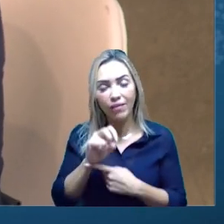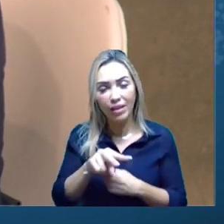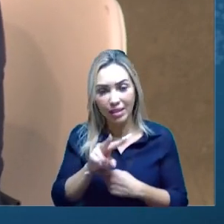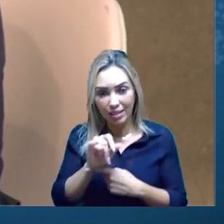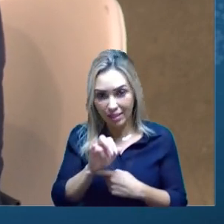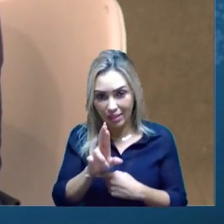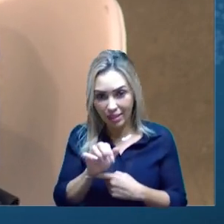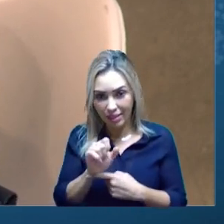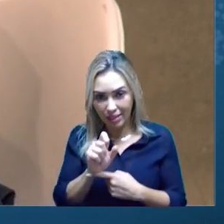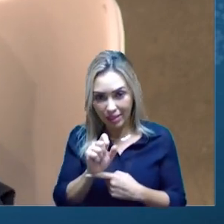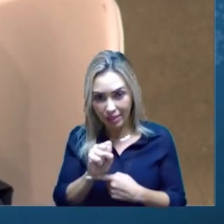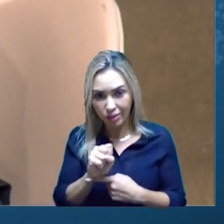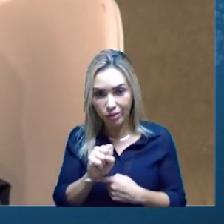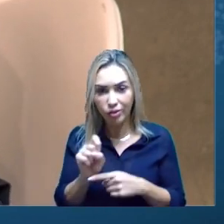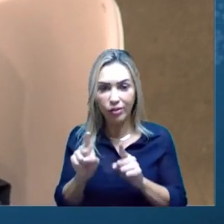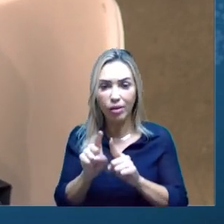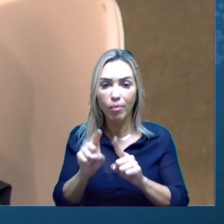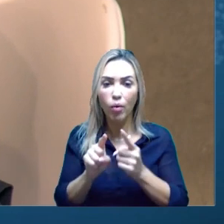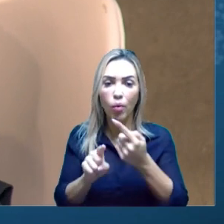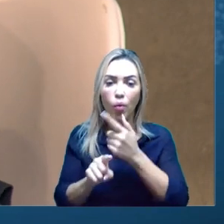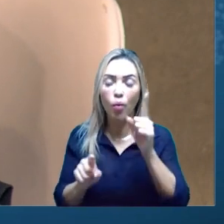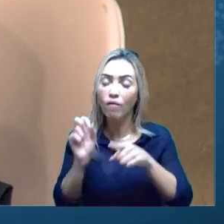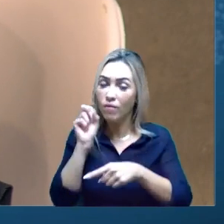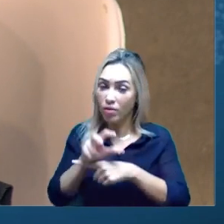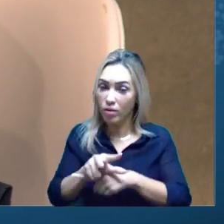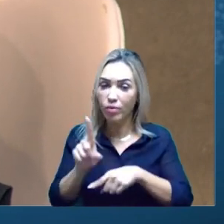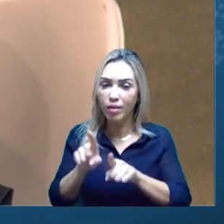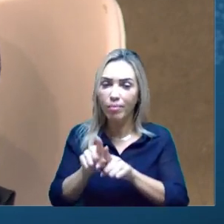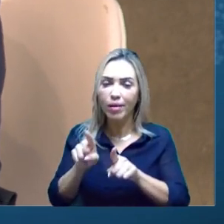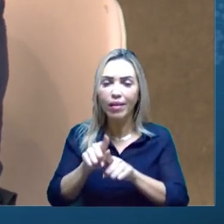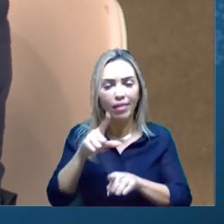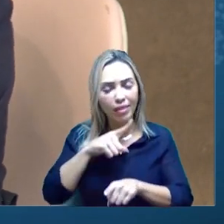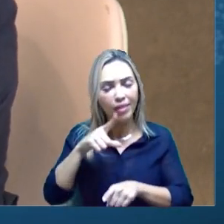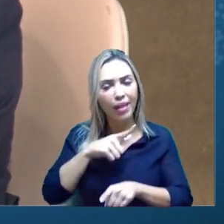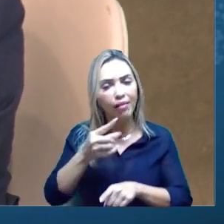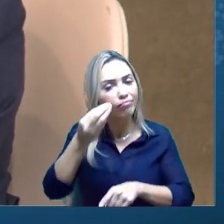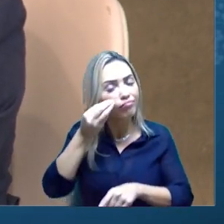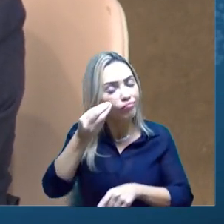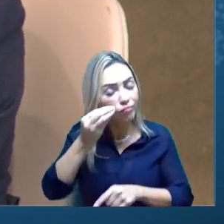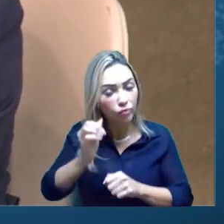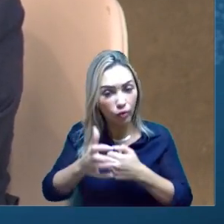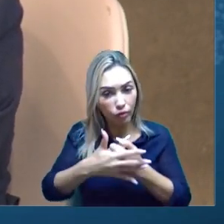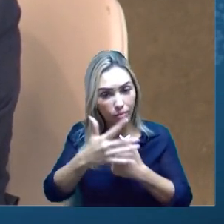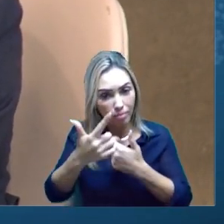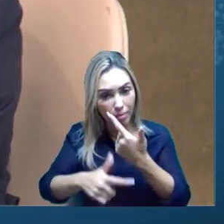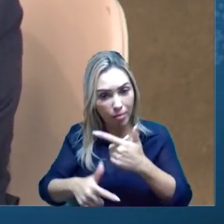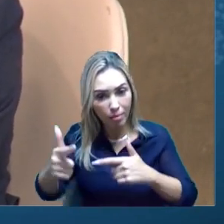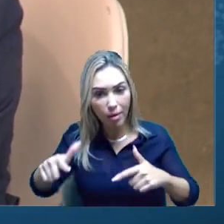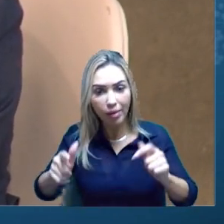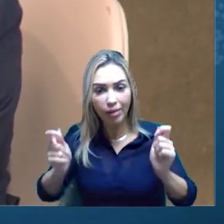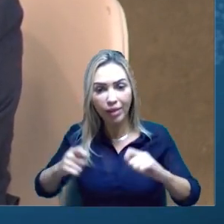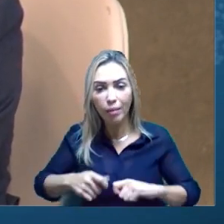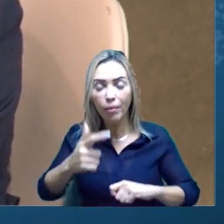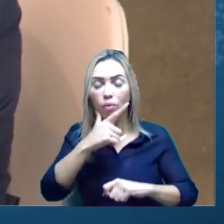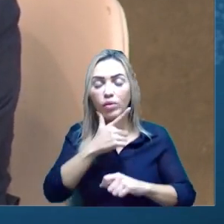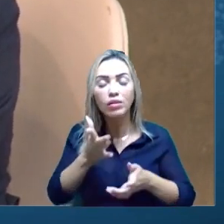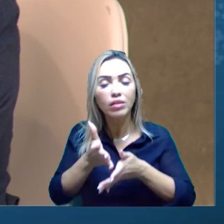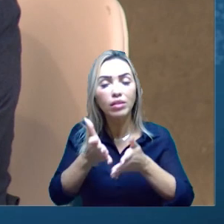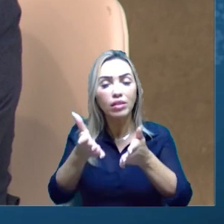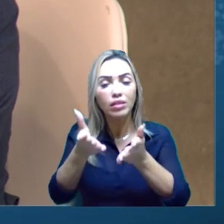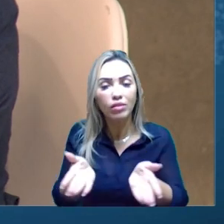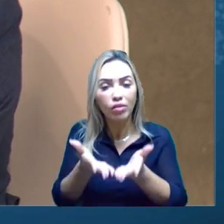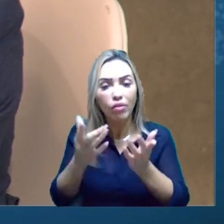e outros vírus também estão sendo testados, além do Covid, e que isso pode induzir